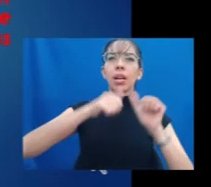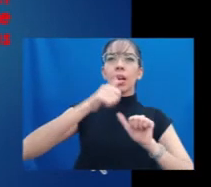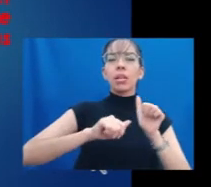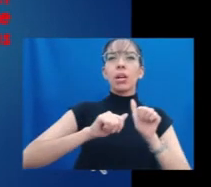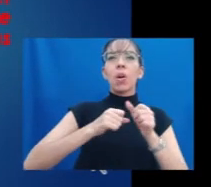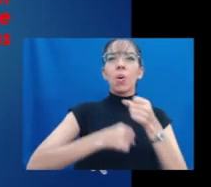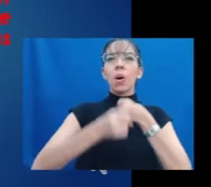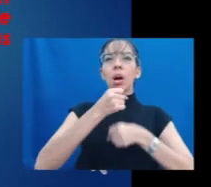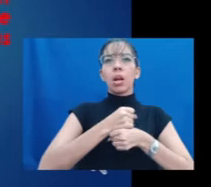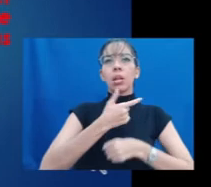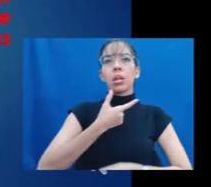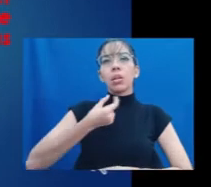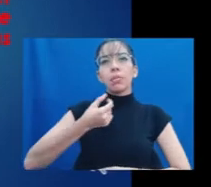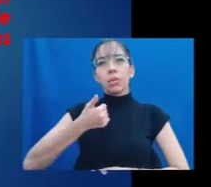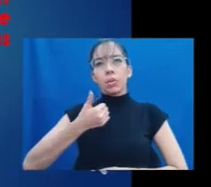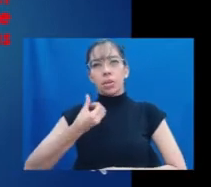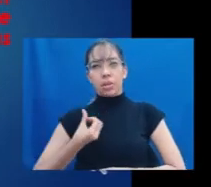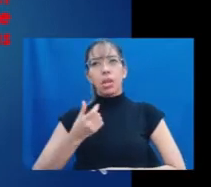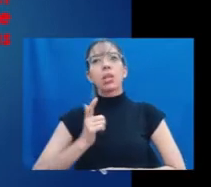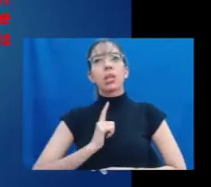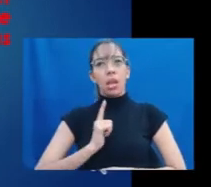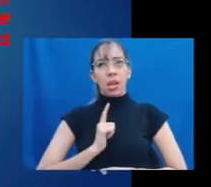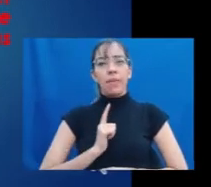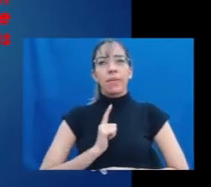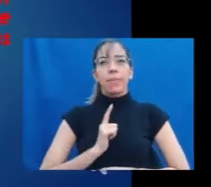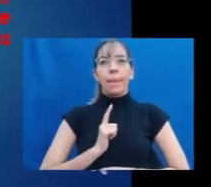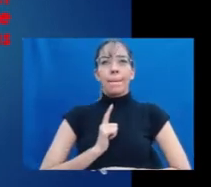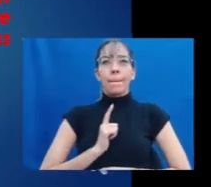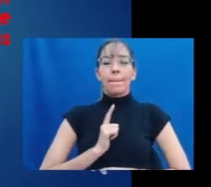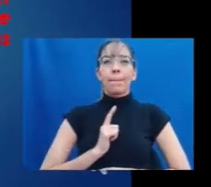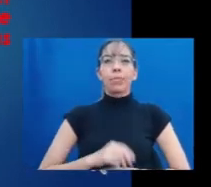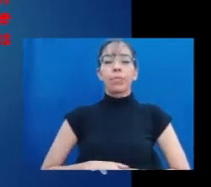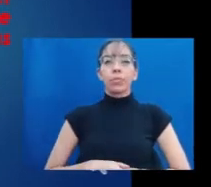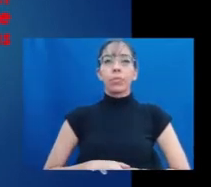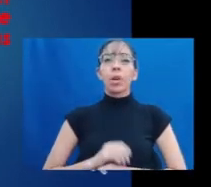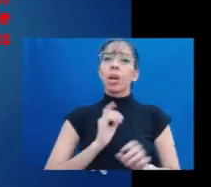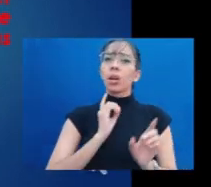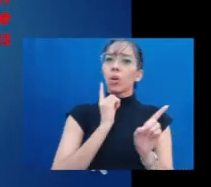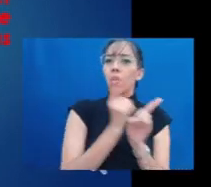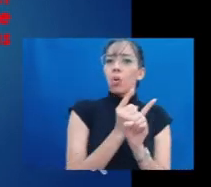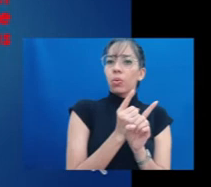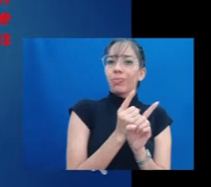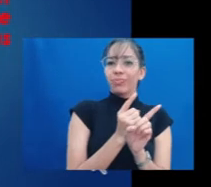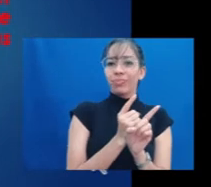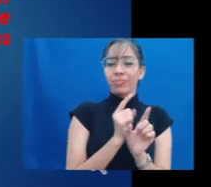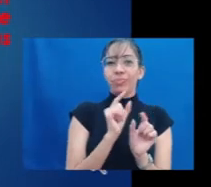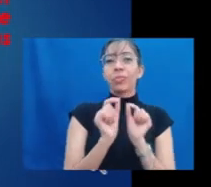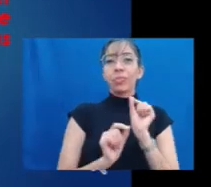passado por uma inspeção em janeiro de 2016 e nessa inspeção já foi